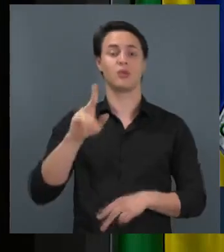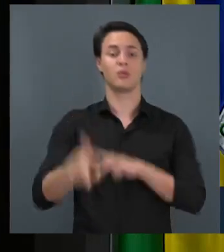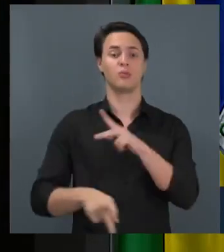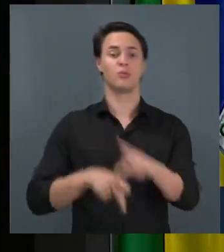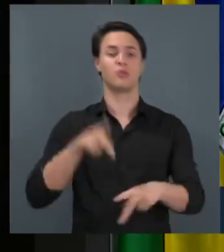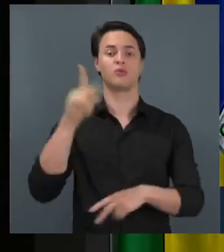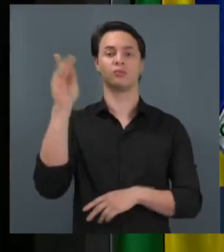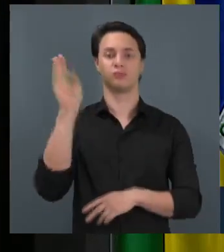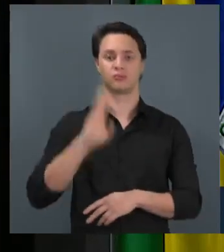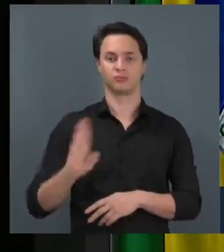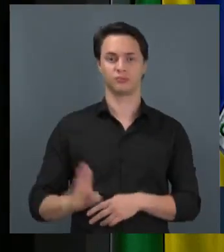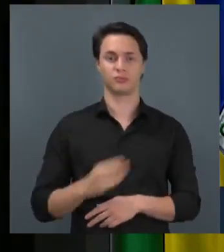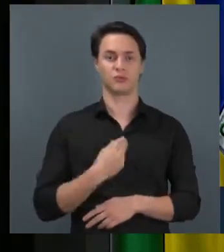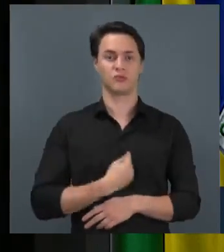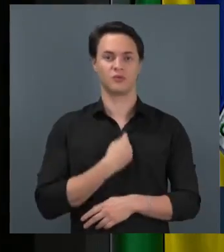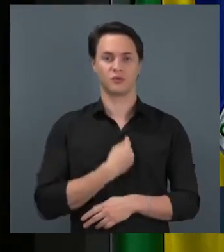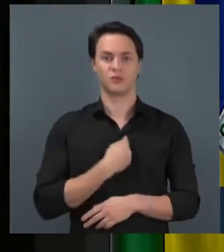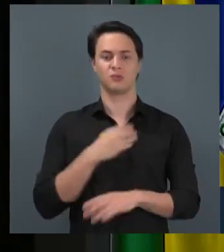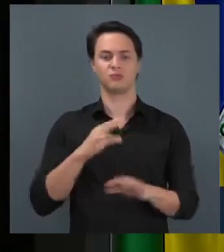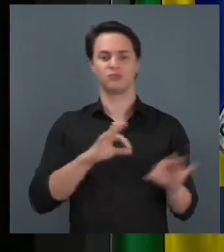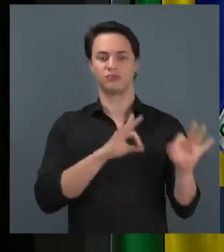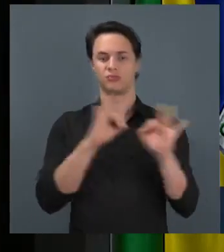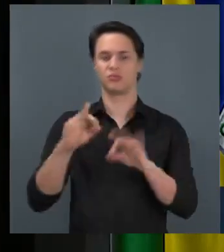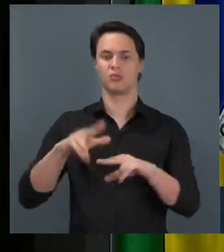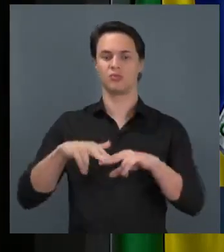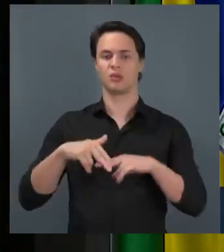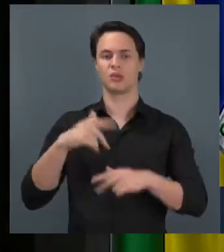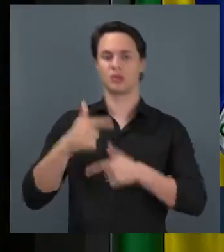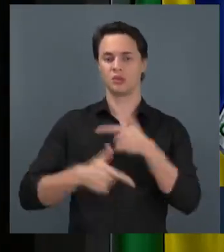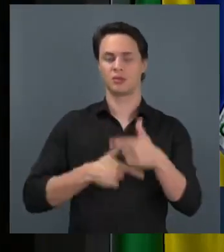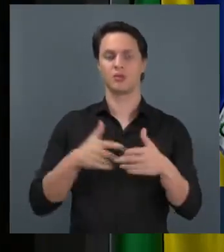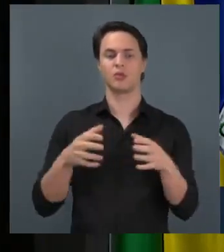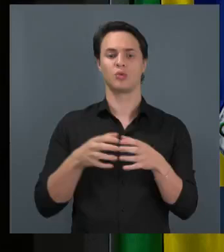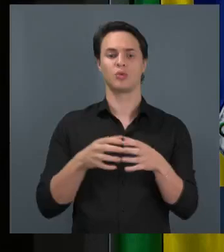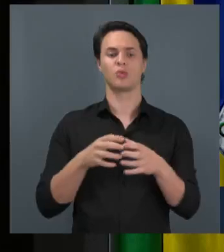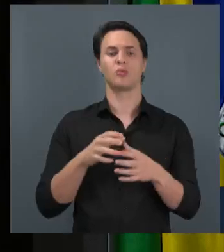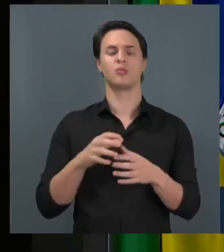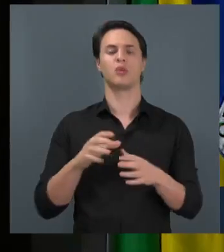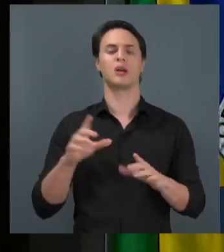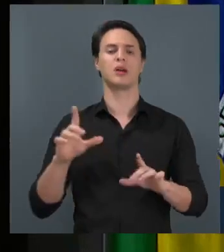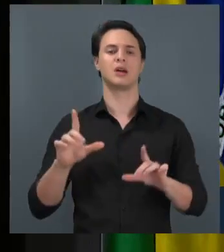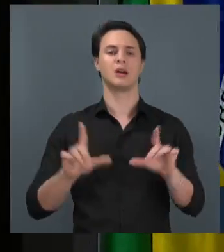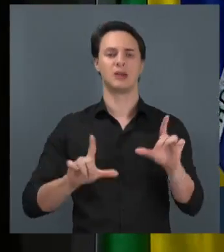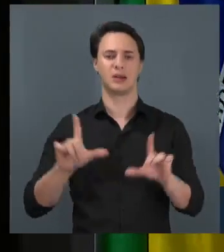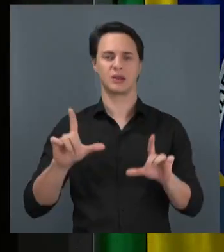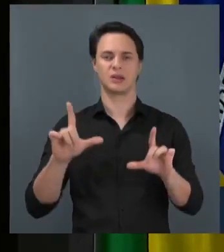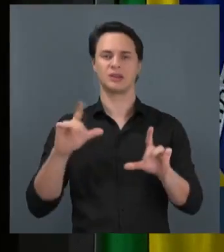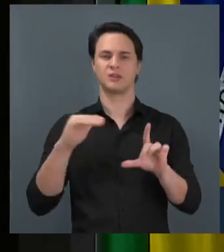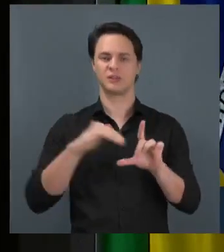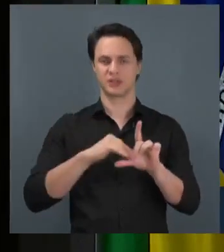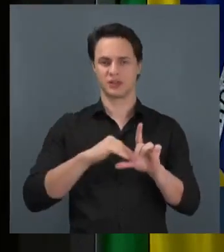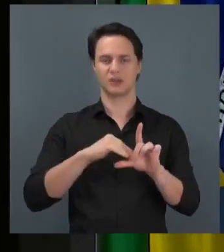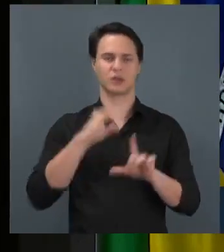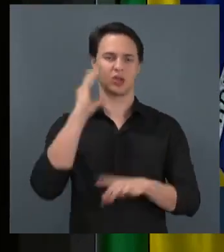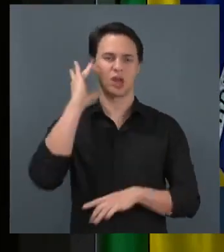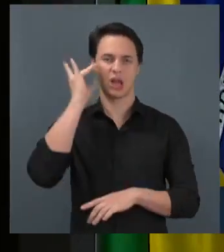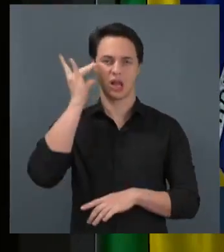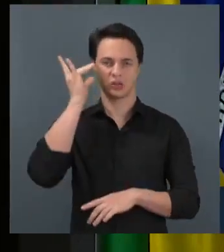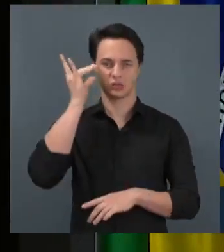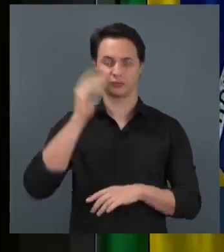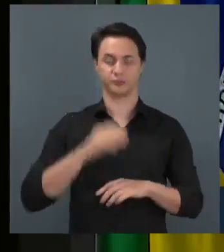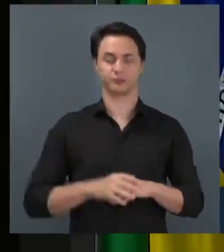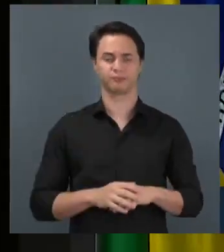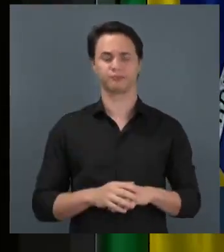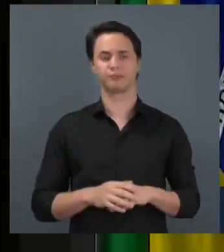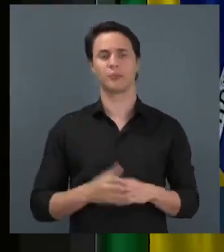e os brasileiros que estão nos assistindo pelo trabalho da equipe da TV Senado, Rádio Senado e Agência Senado. Olha, o que me